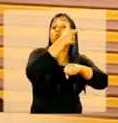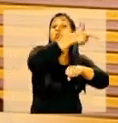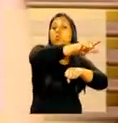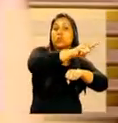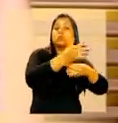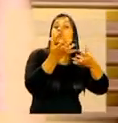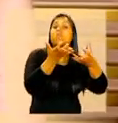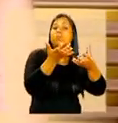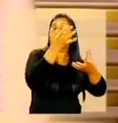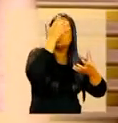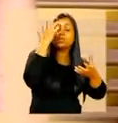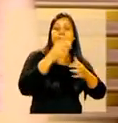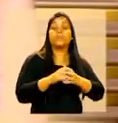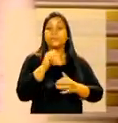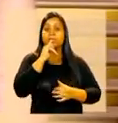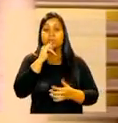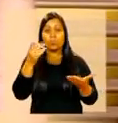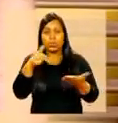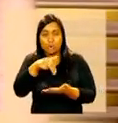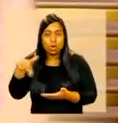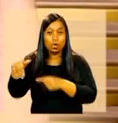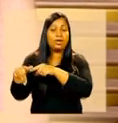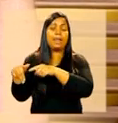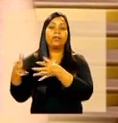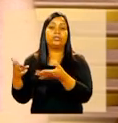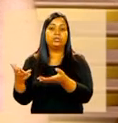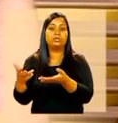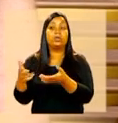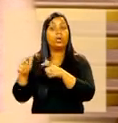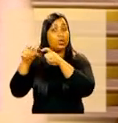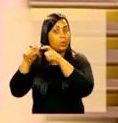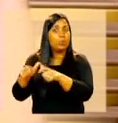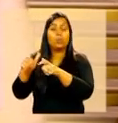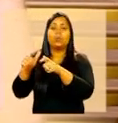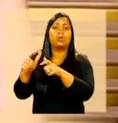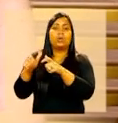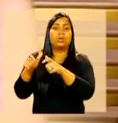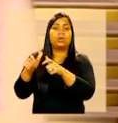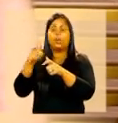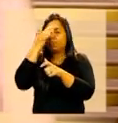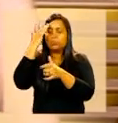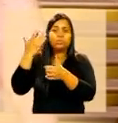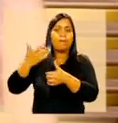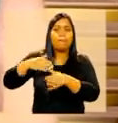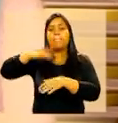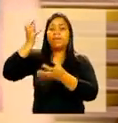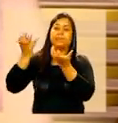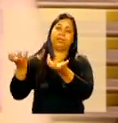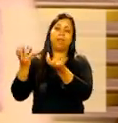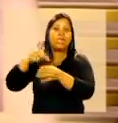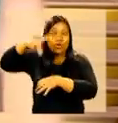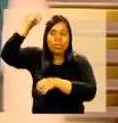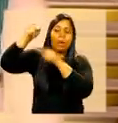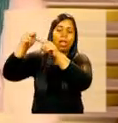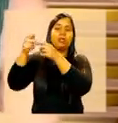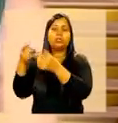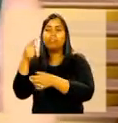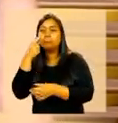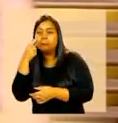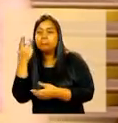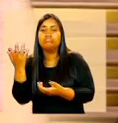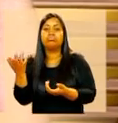também? Eu falo assim que Nordeste hoje no Brasil é o destino, sem dúvida, mais procurado, cada dia mais tendo